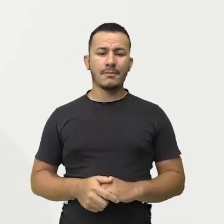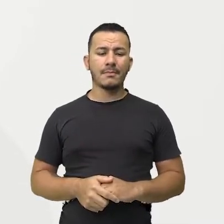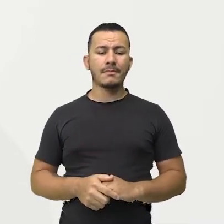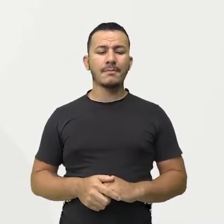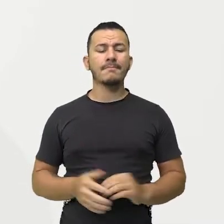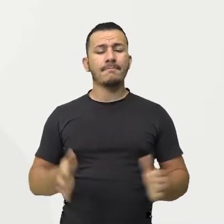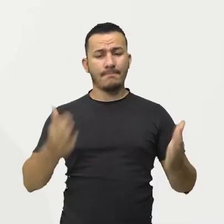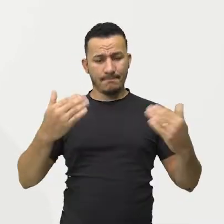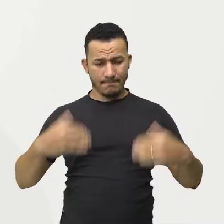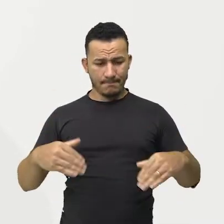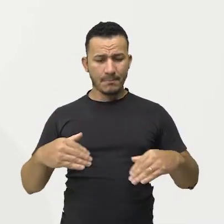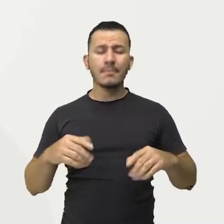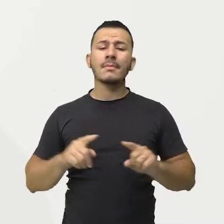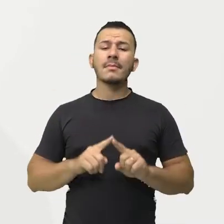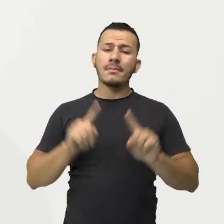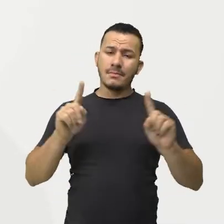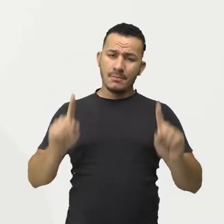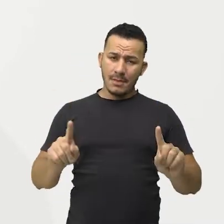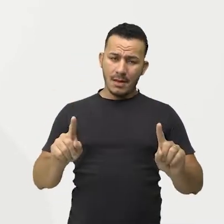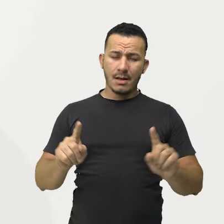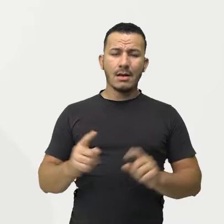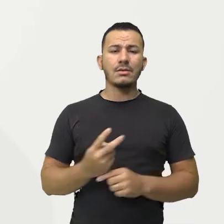afirmar então. Logo,